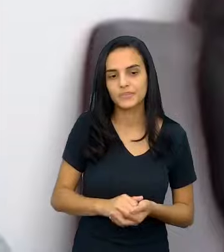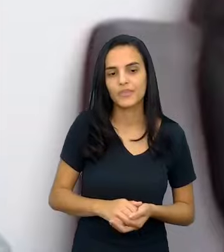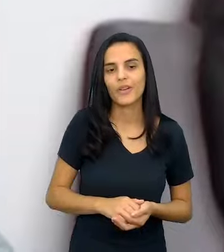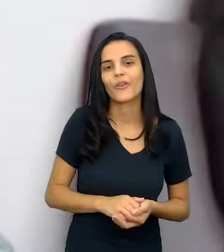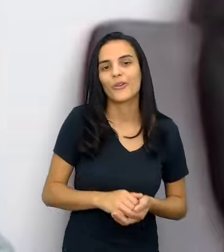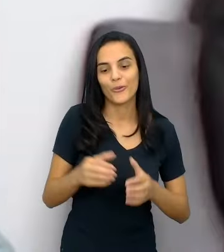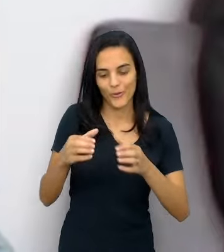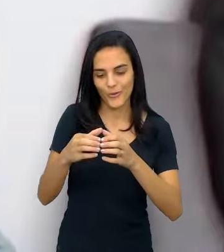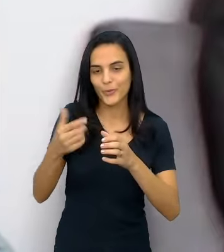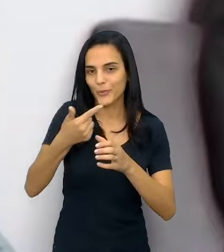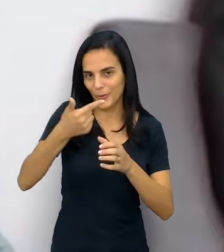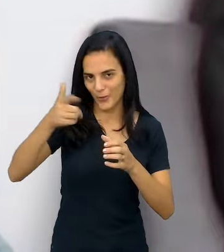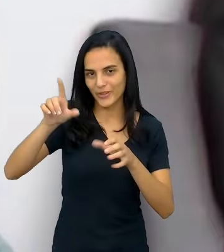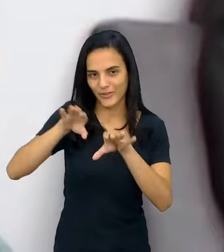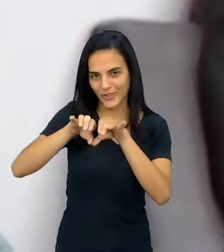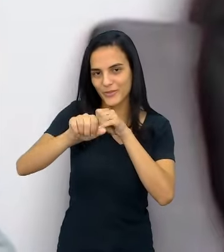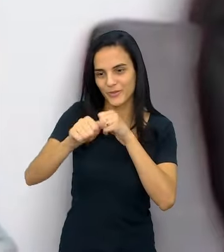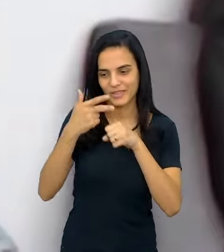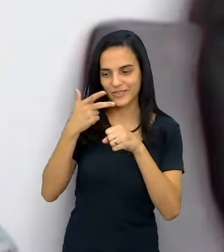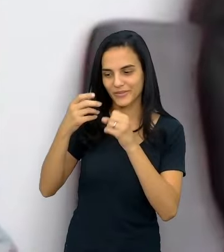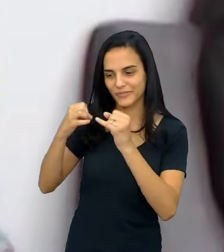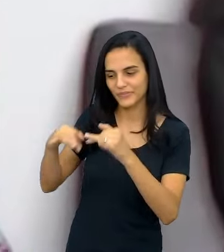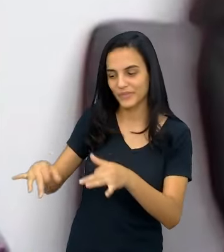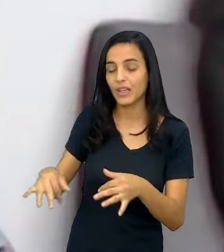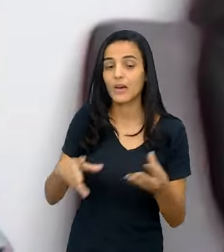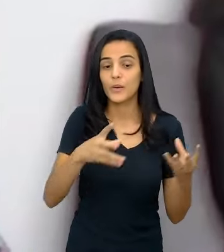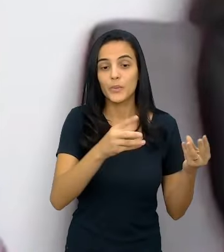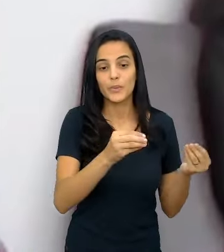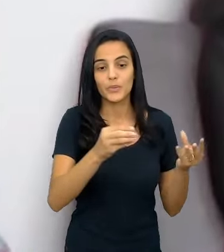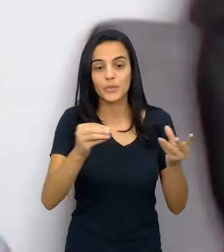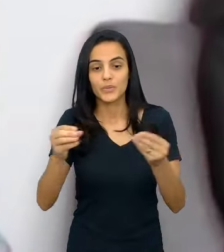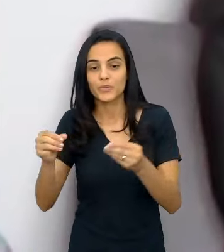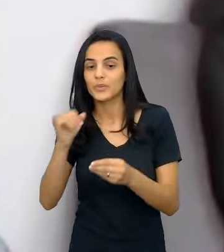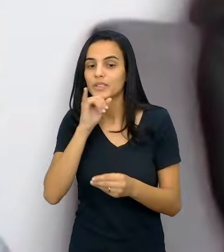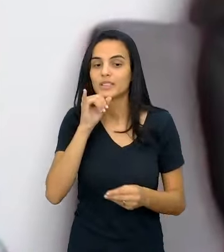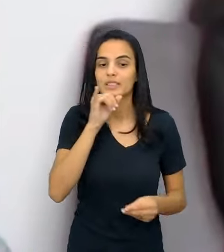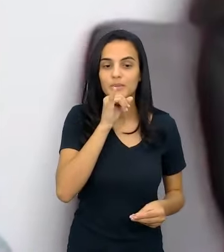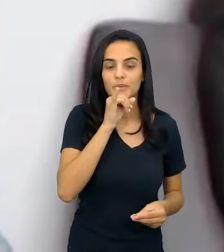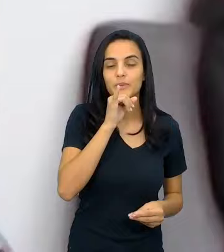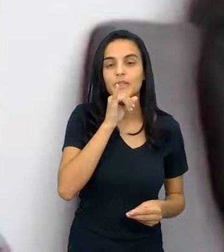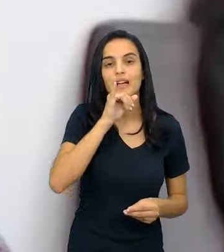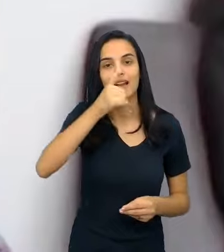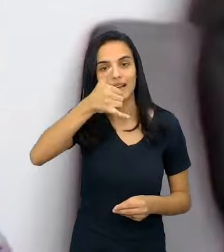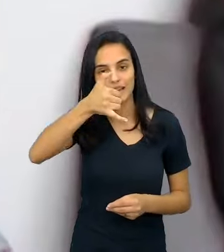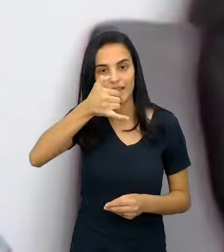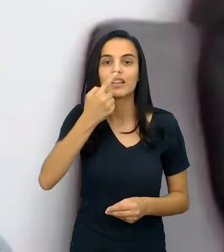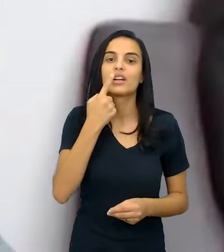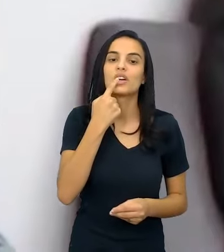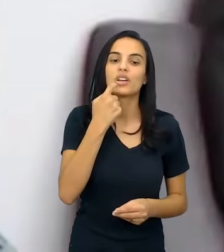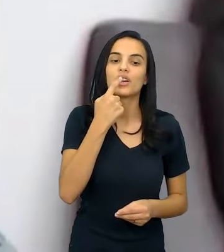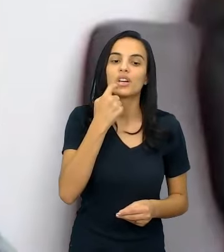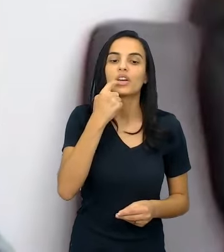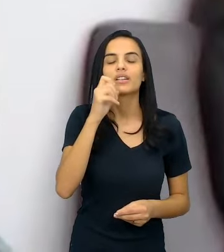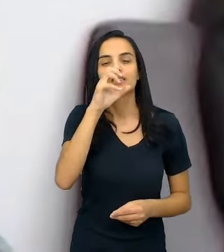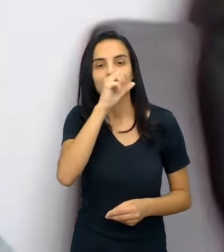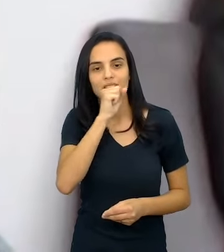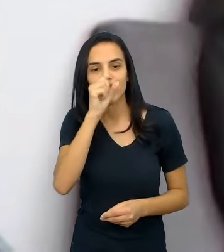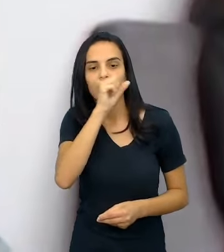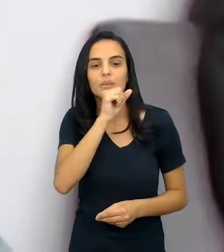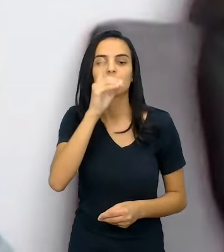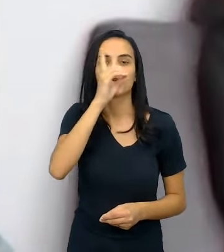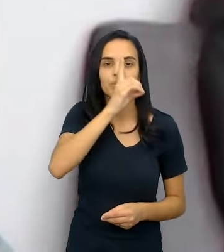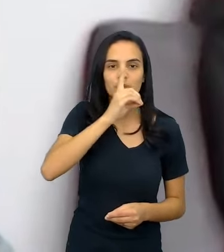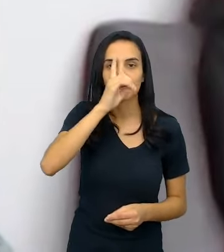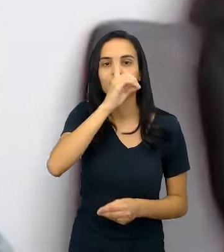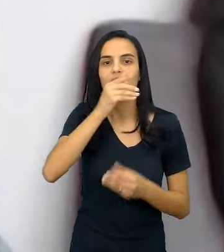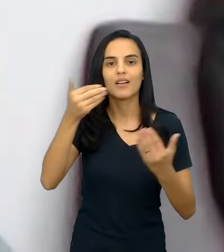turma que eu faço formação, né? Quantas vezes eu colocava com a caneta vermelha, passava meu sábado e domingo corrigindo as